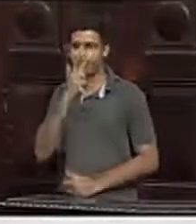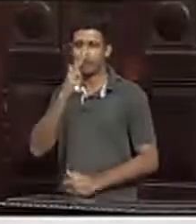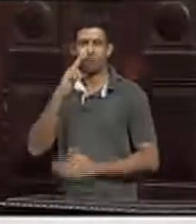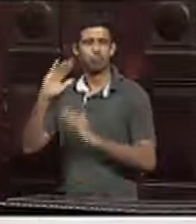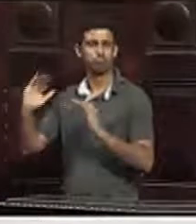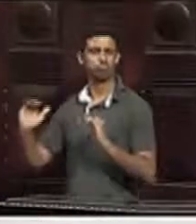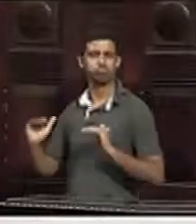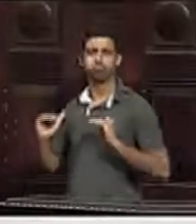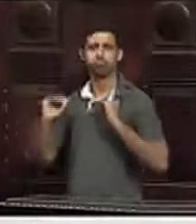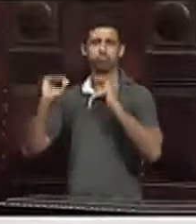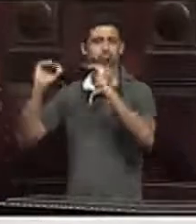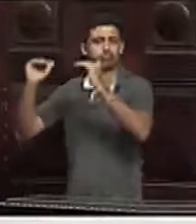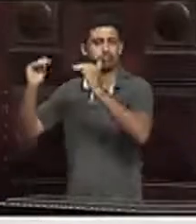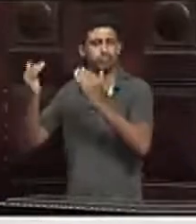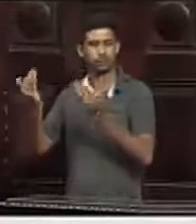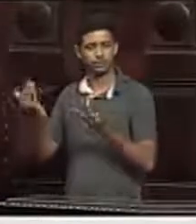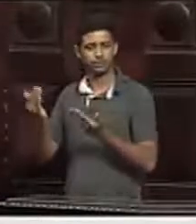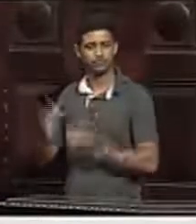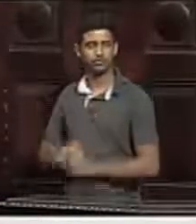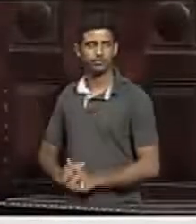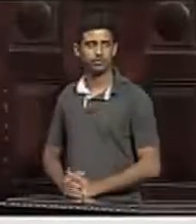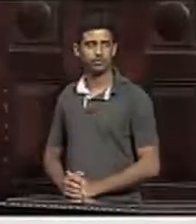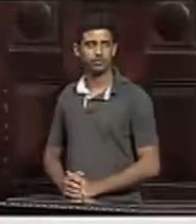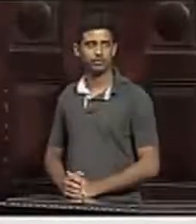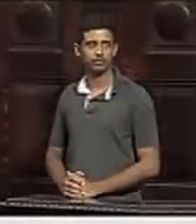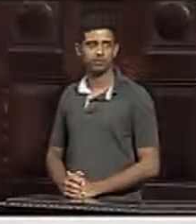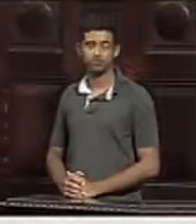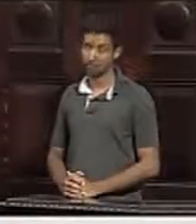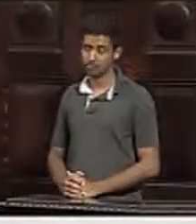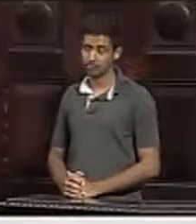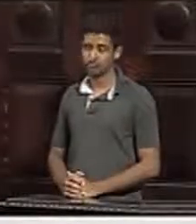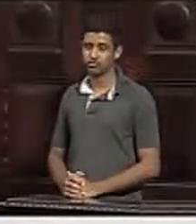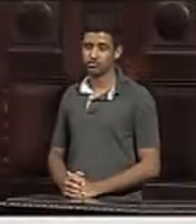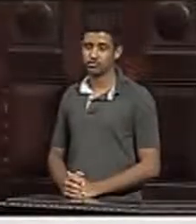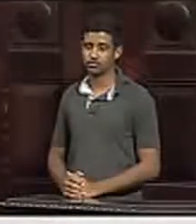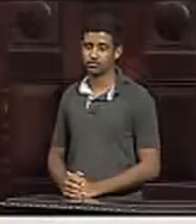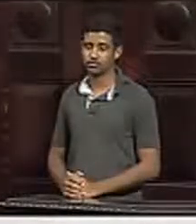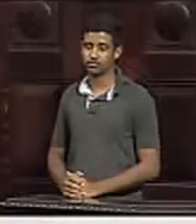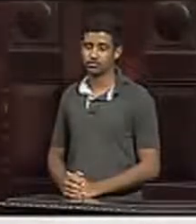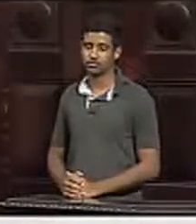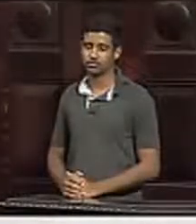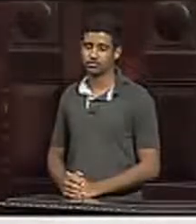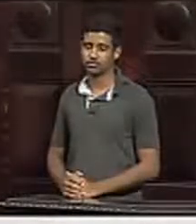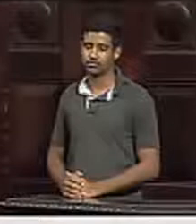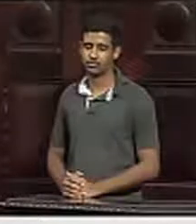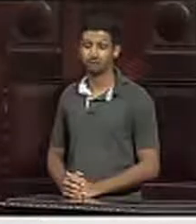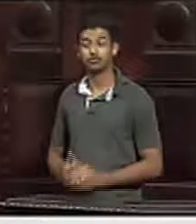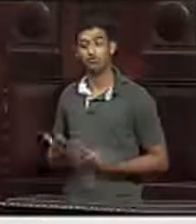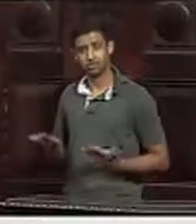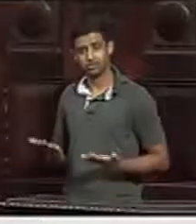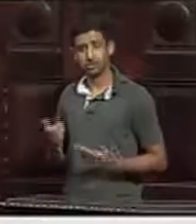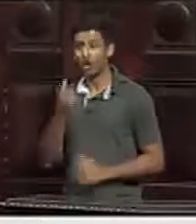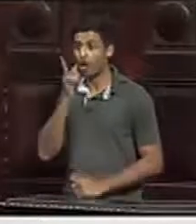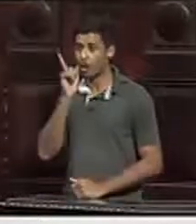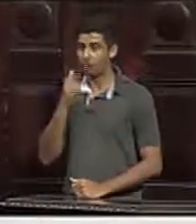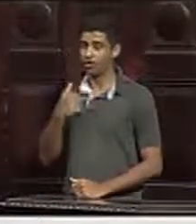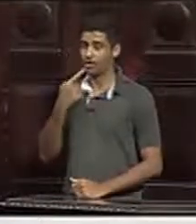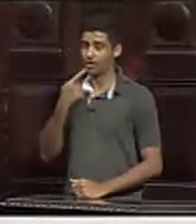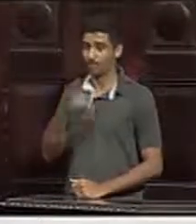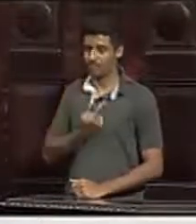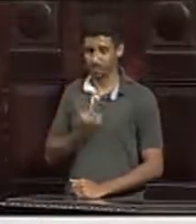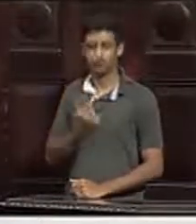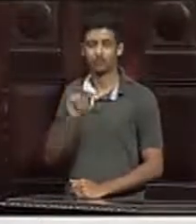lavanderia, identificada como tal. Então, ontem, eu tratei